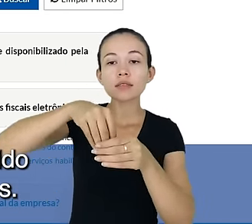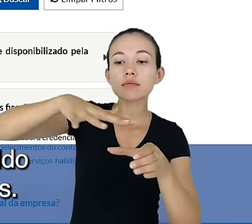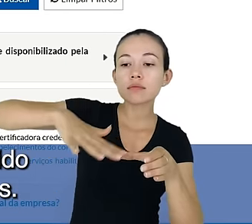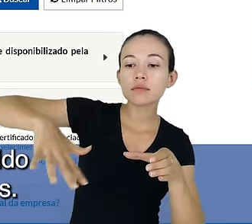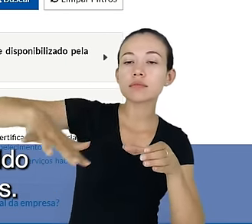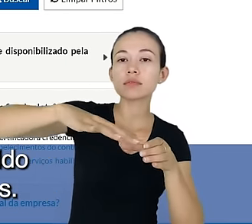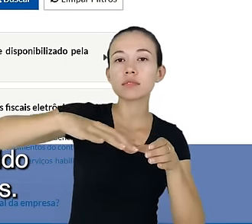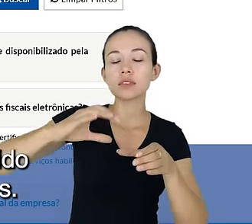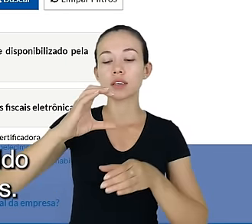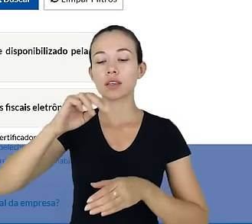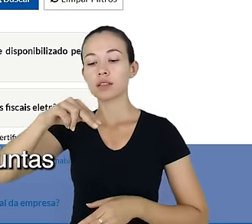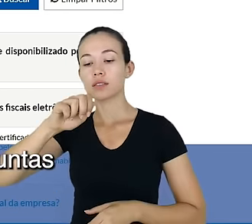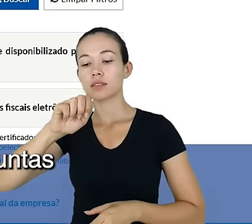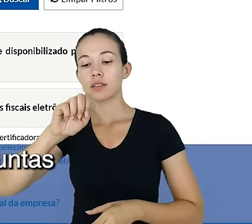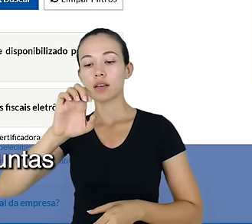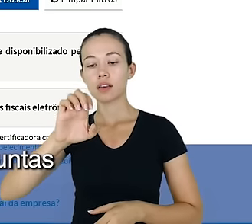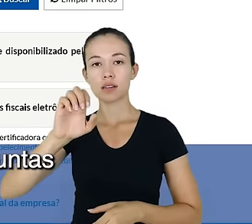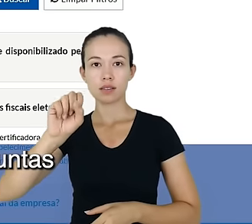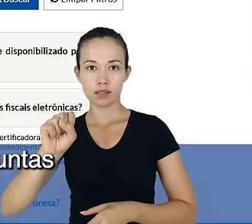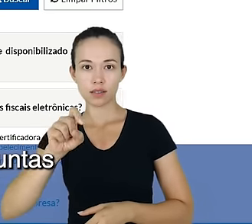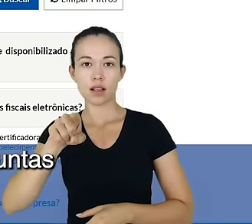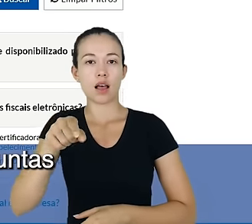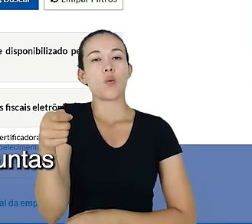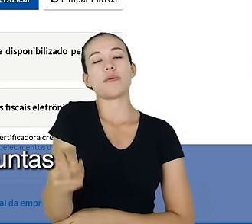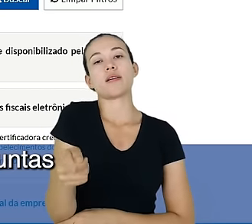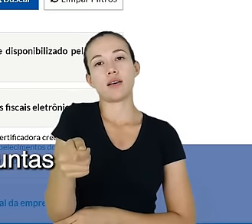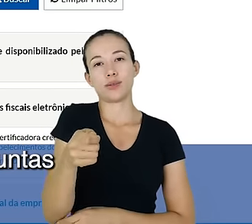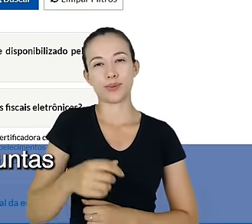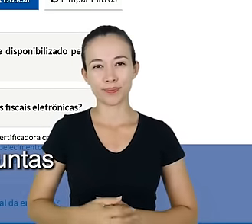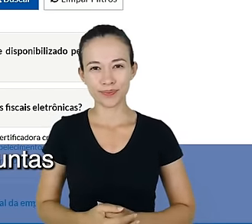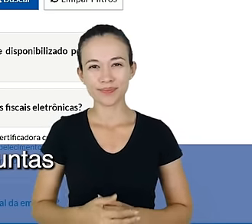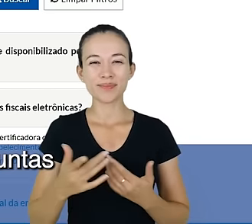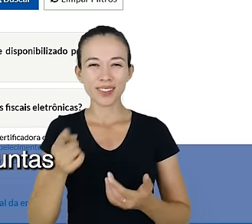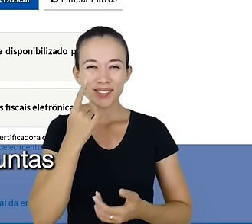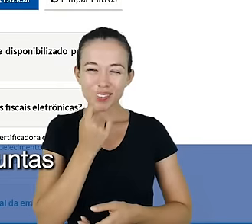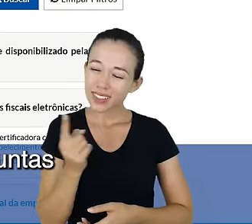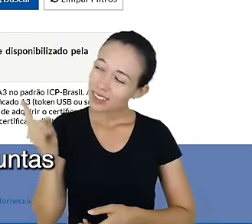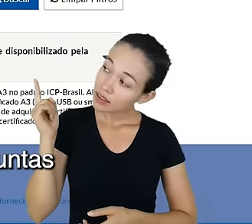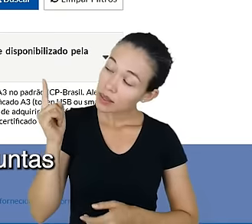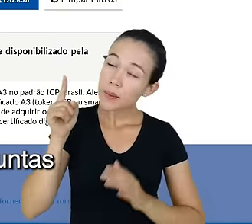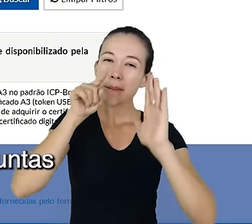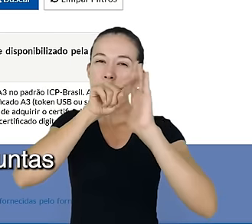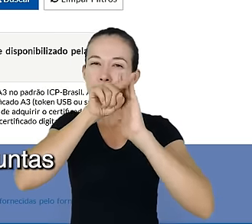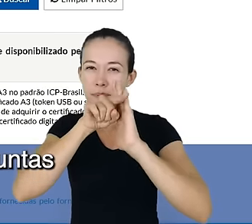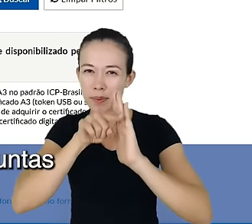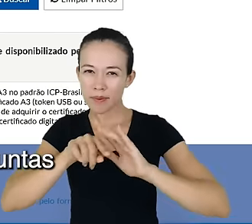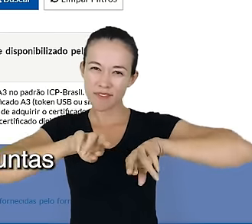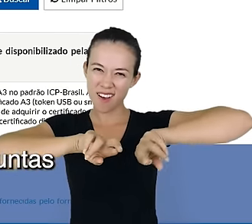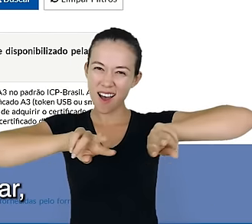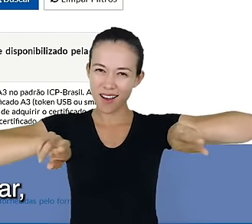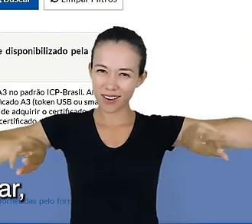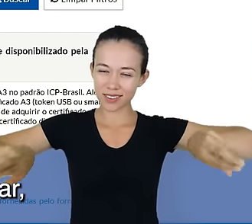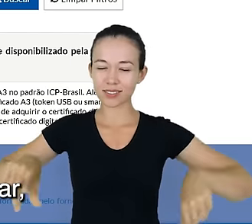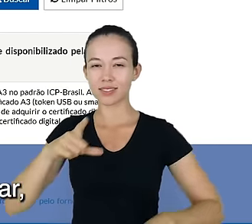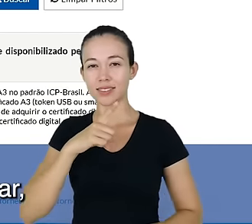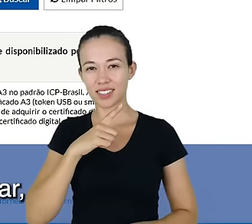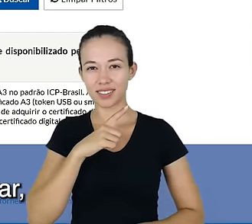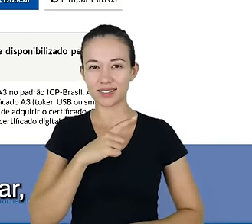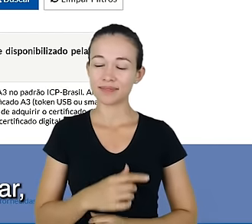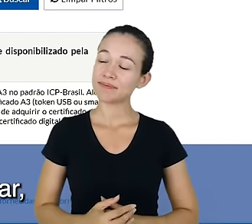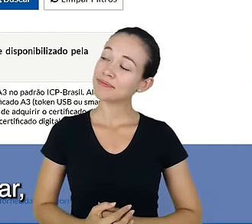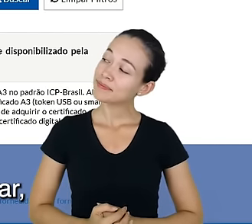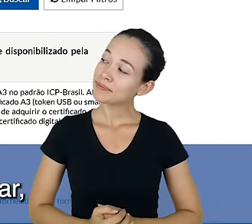quinais obrigatórios então aqui eu acesso na parte de perguntas frequentes só pra gente ter uma